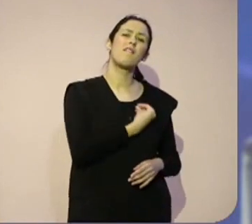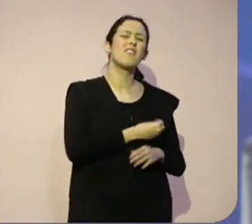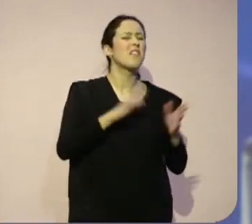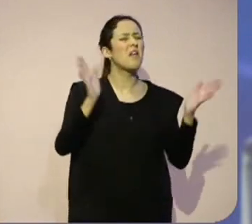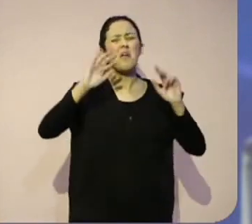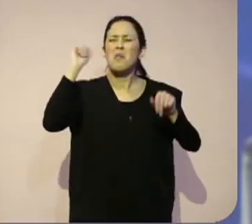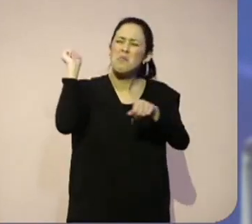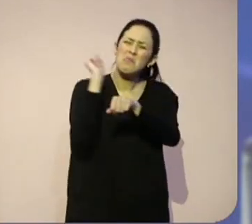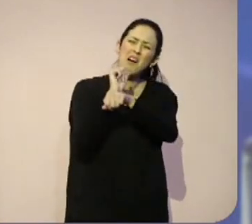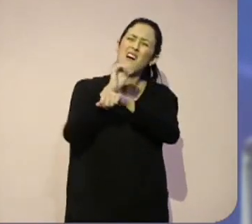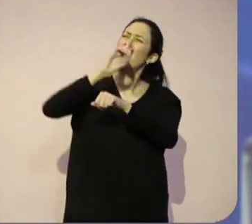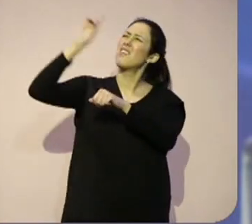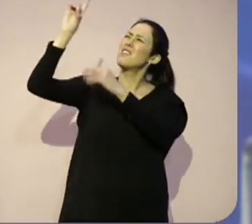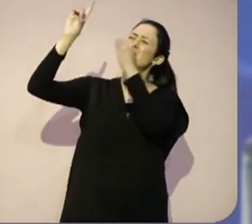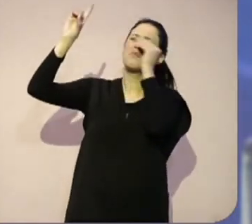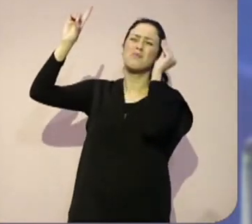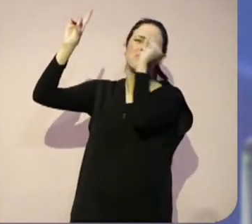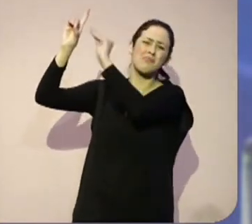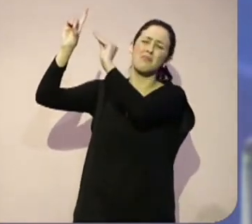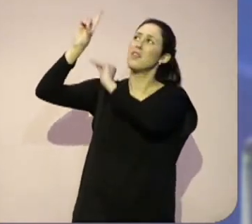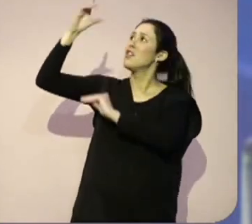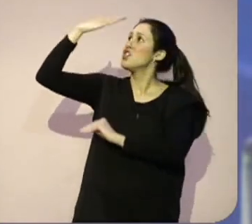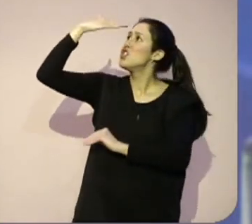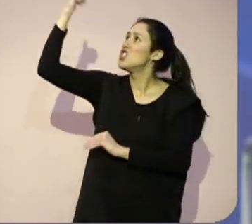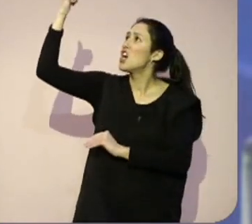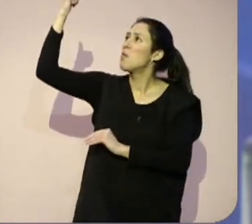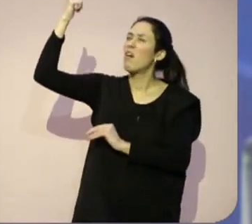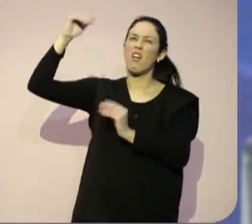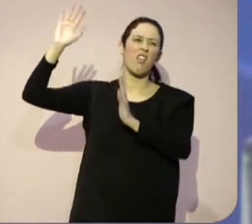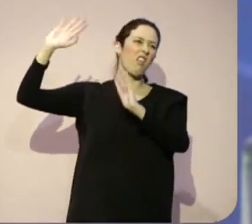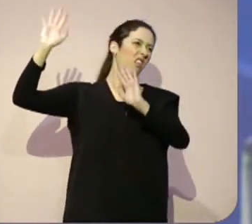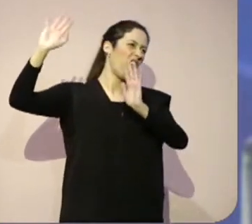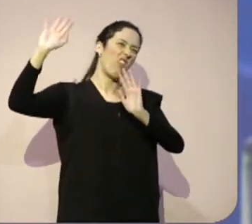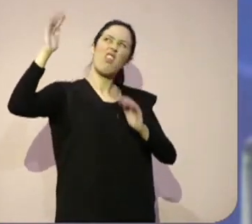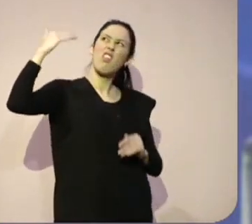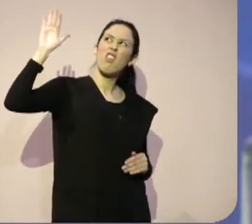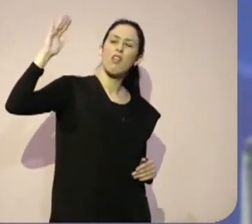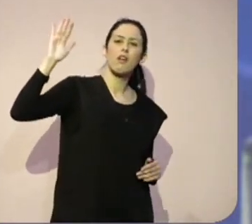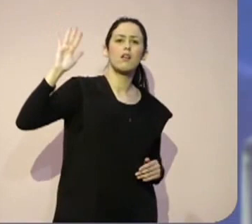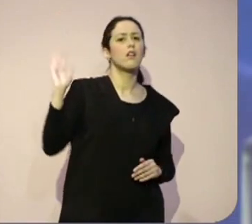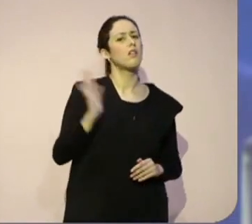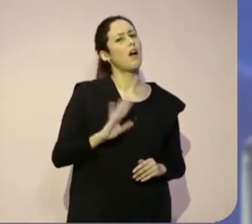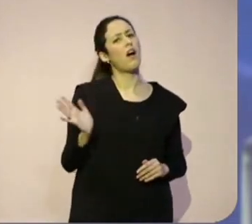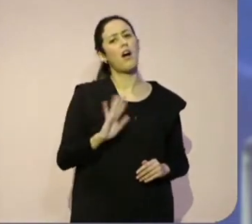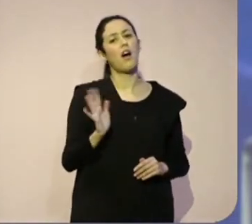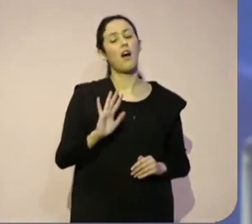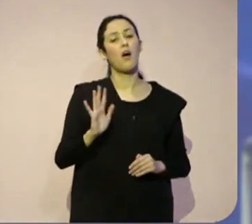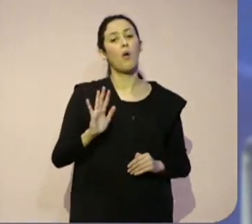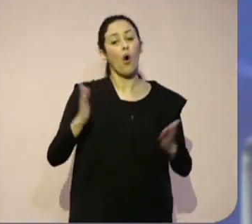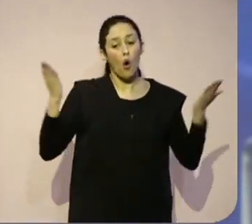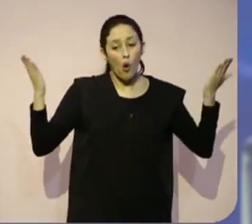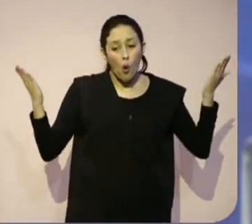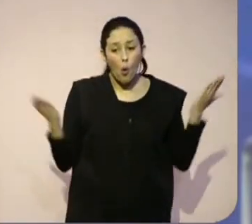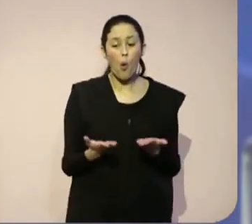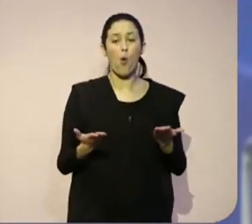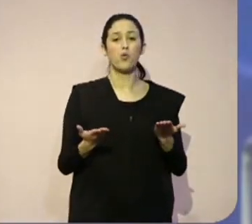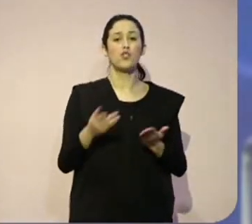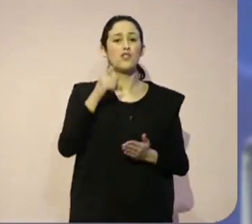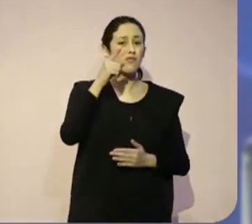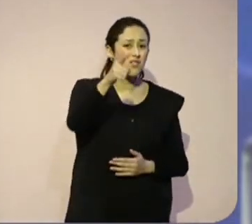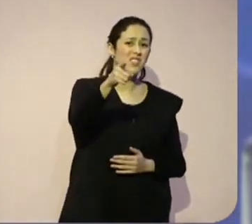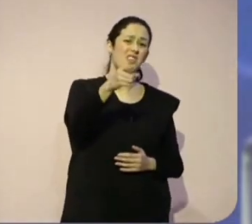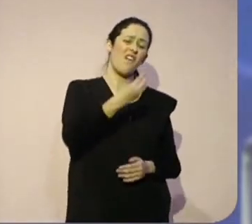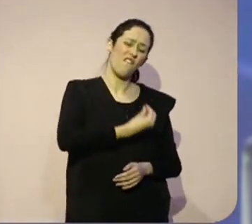de resistir o chamado de Jesus para a sua vida. Ele quer que hoje você entregue